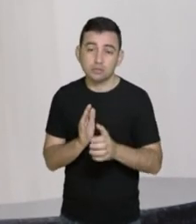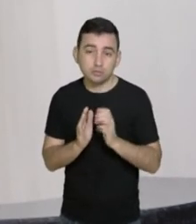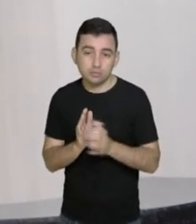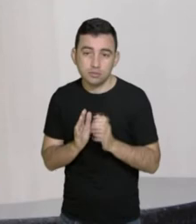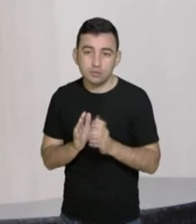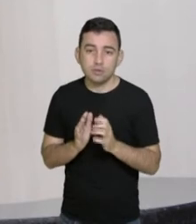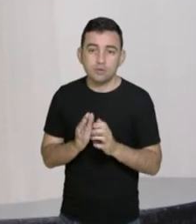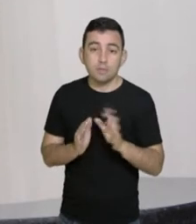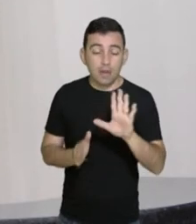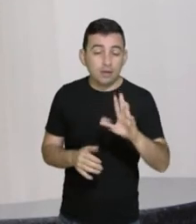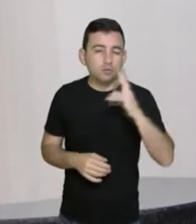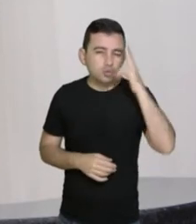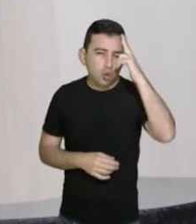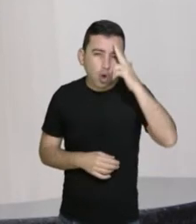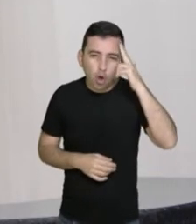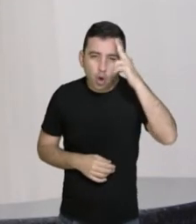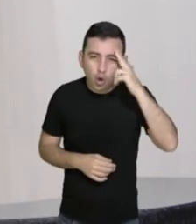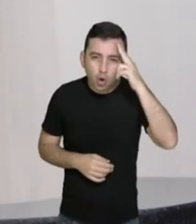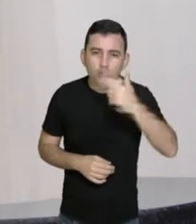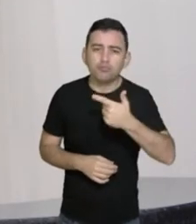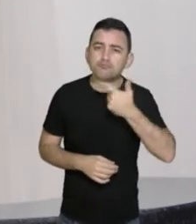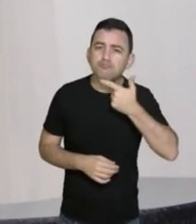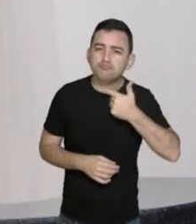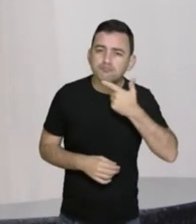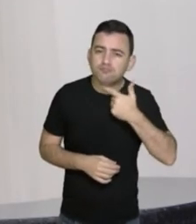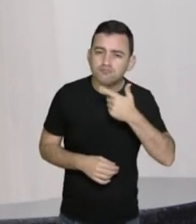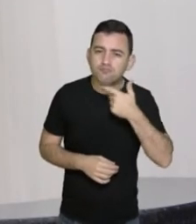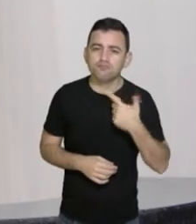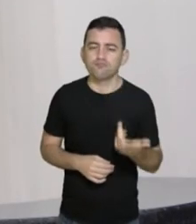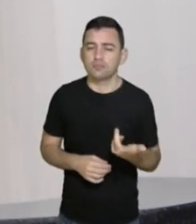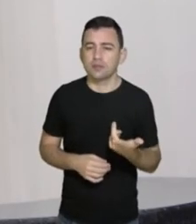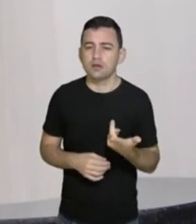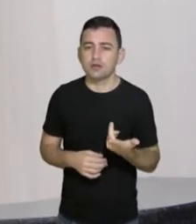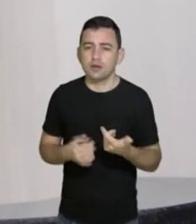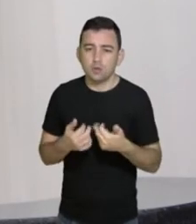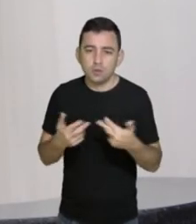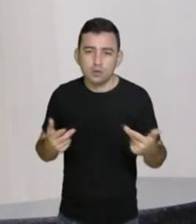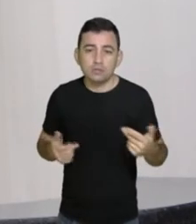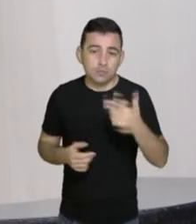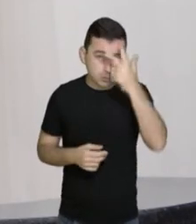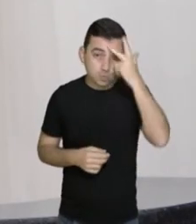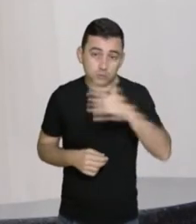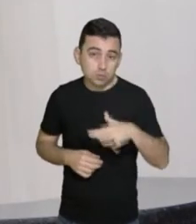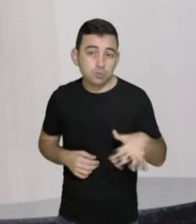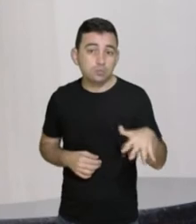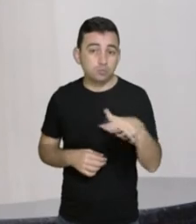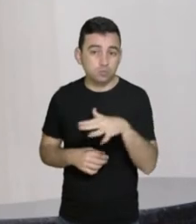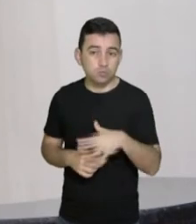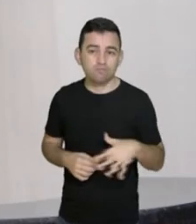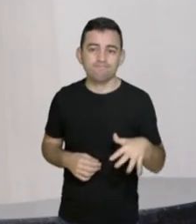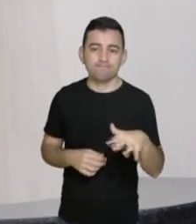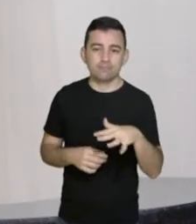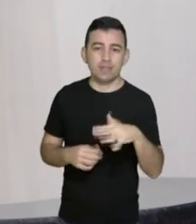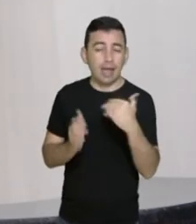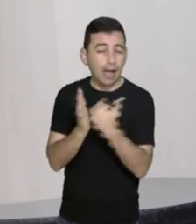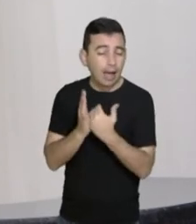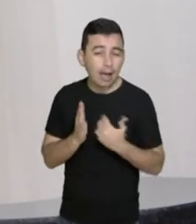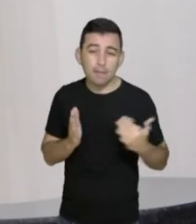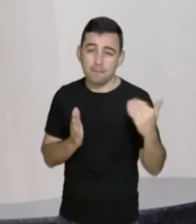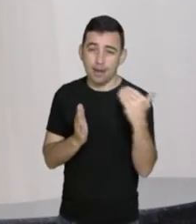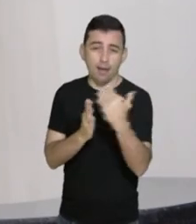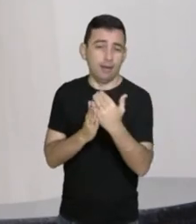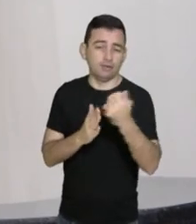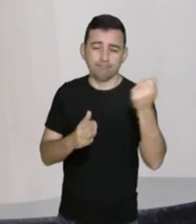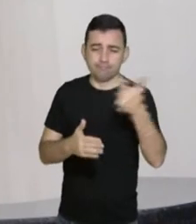mas os sonhos, os anseios, os desejos, as necessidades das pessoas estão muito além dessas